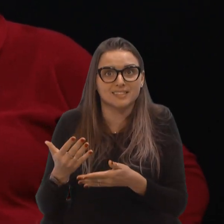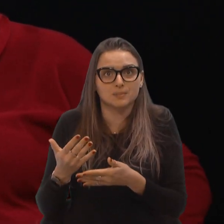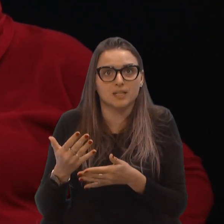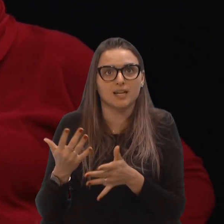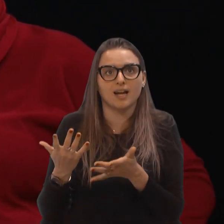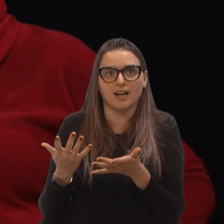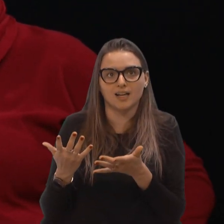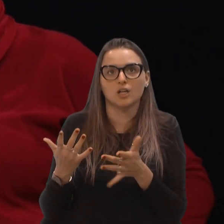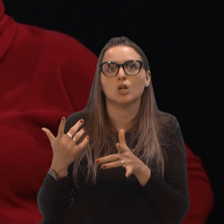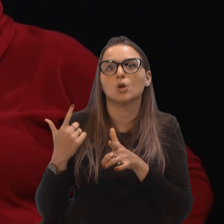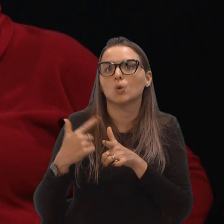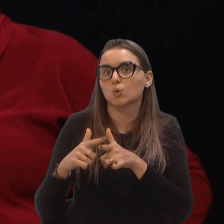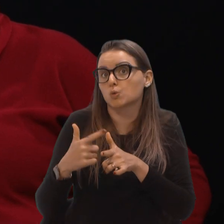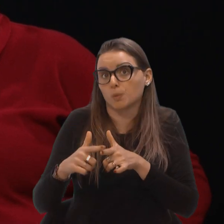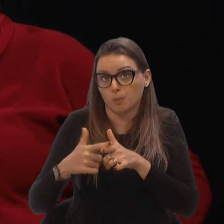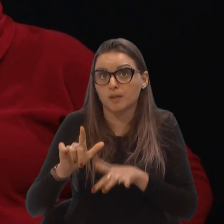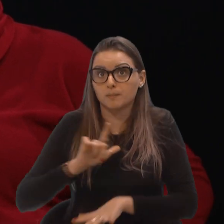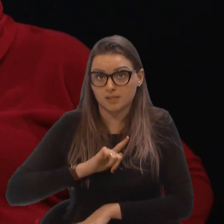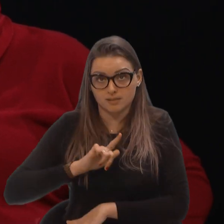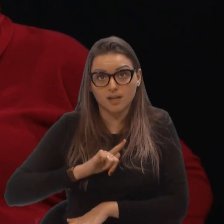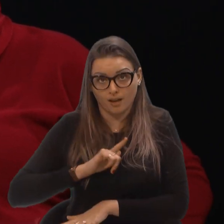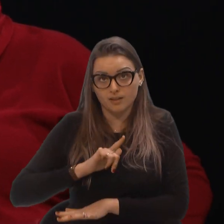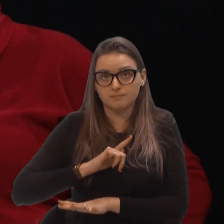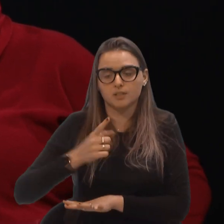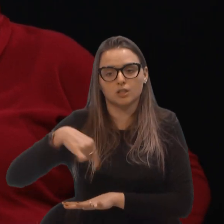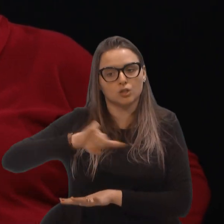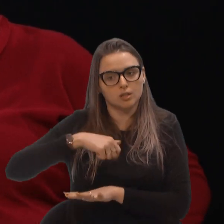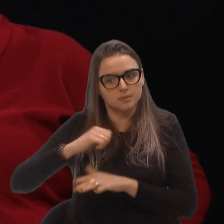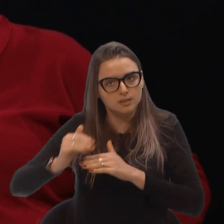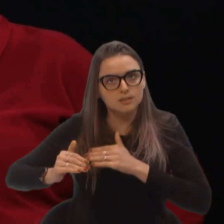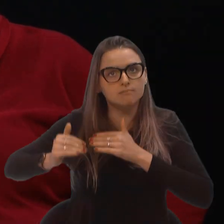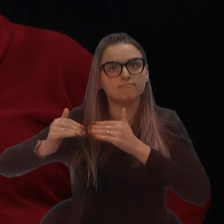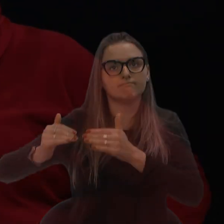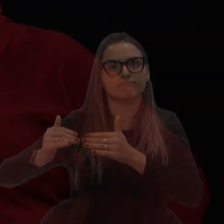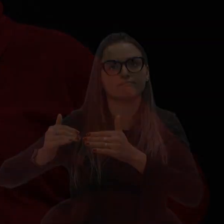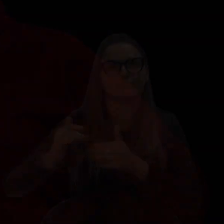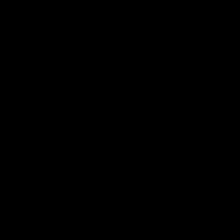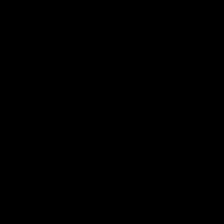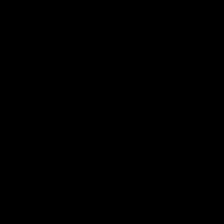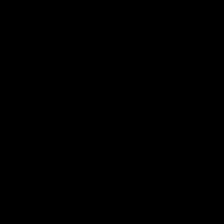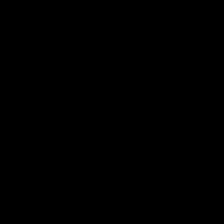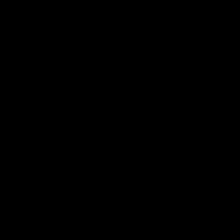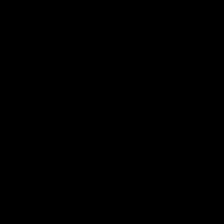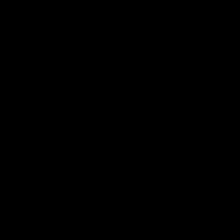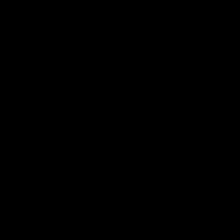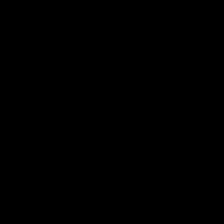Os problemas estão aí, vamos enfrentar, né?